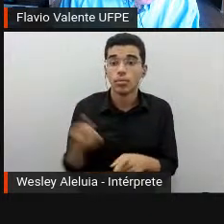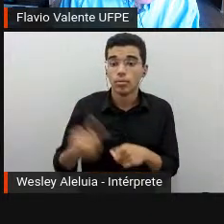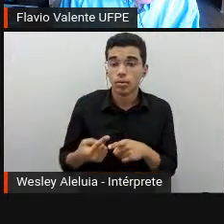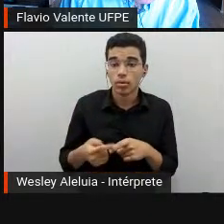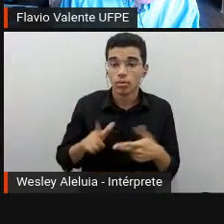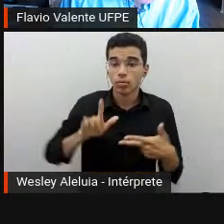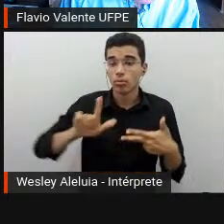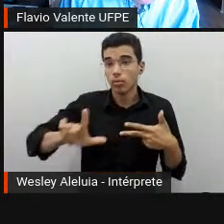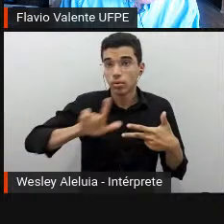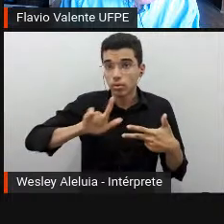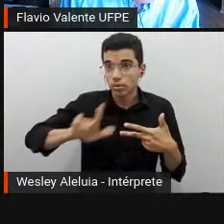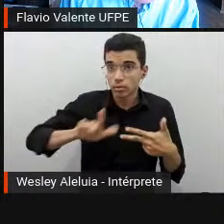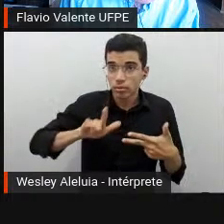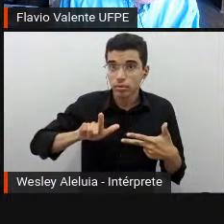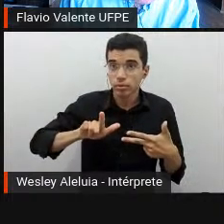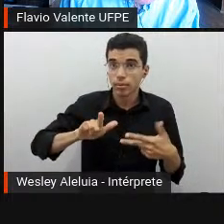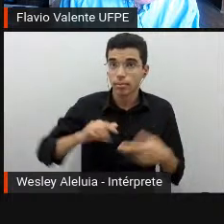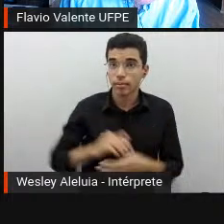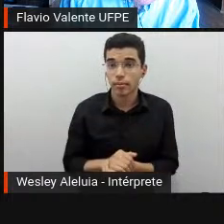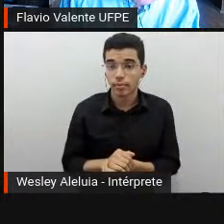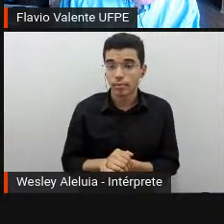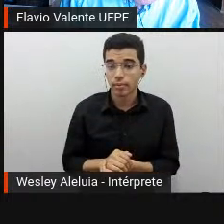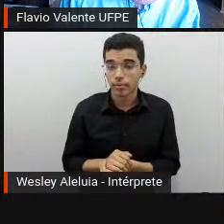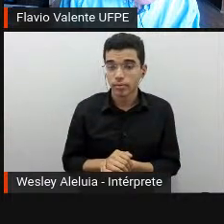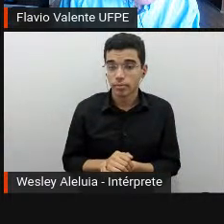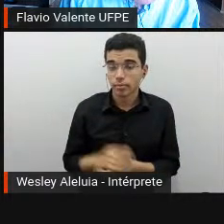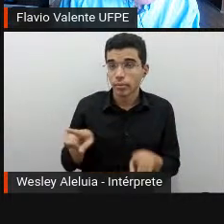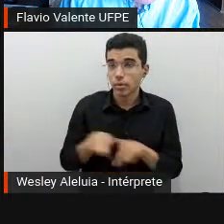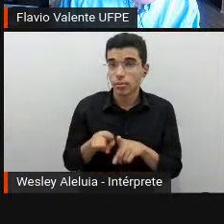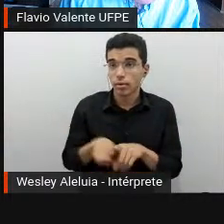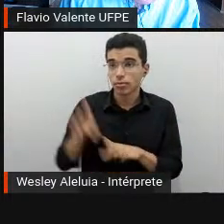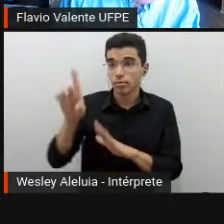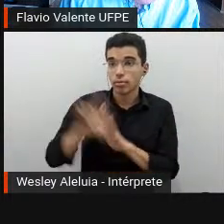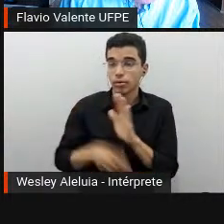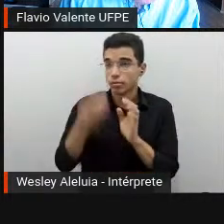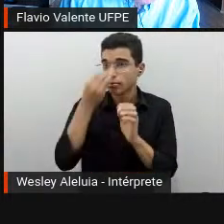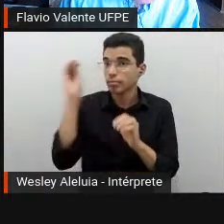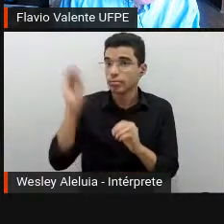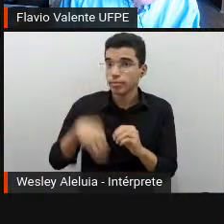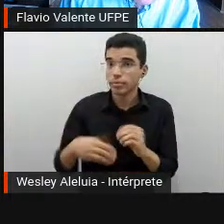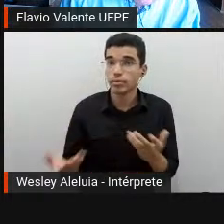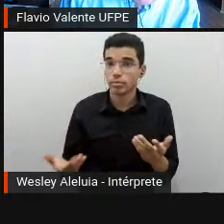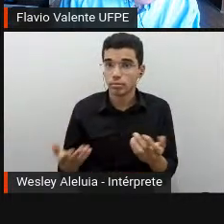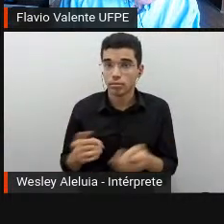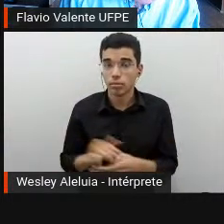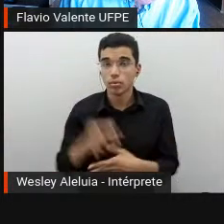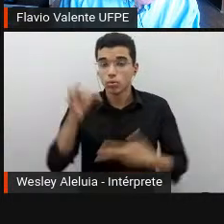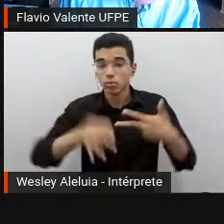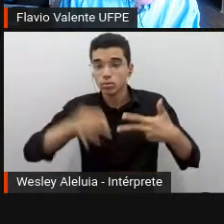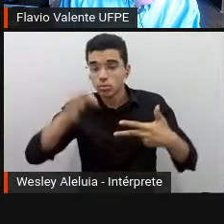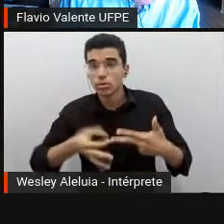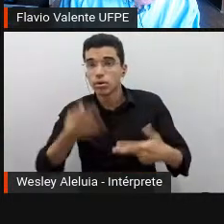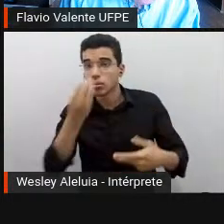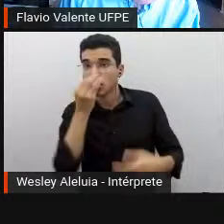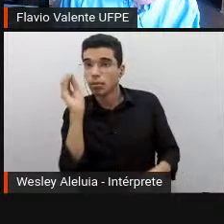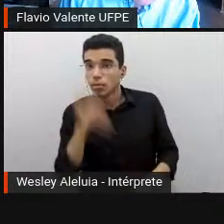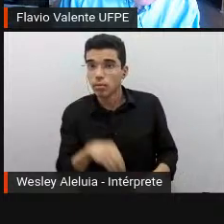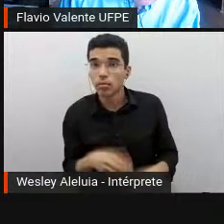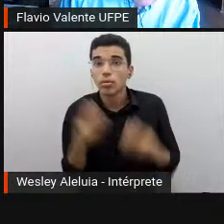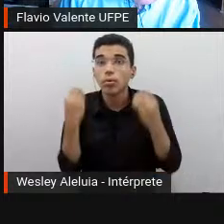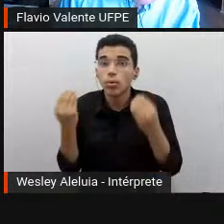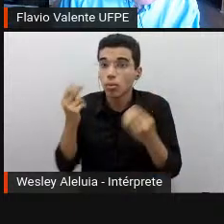se o próprio Legislativo está violando e se o Judiciário está violando? Aonde que o povo pode